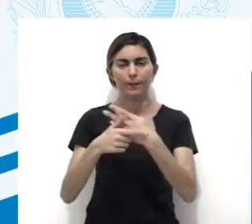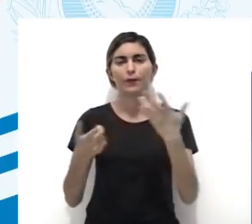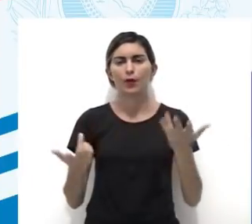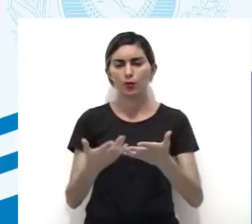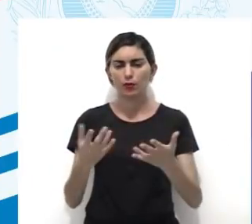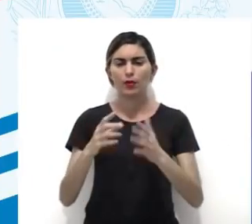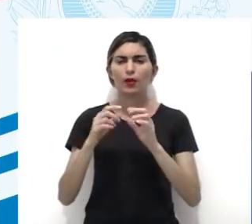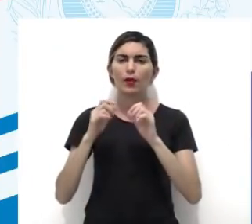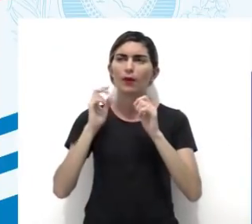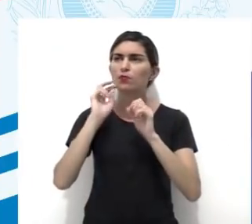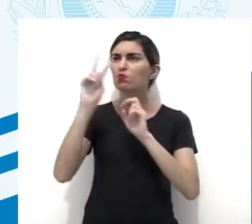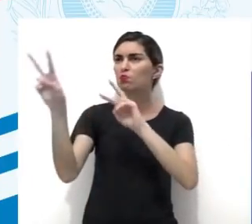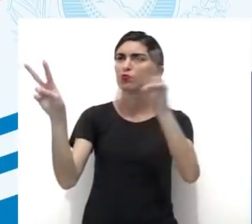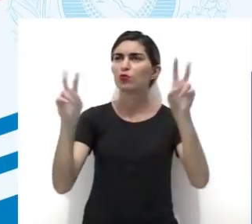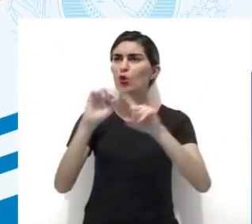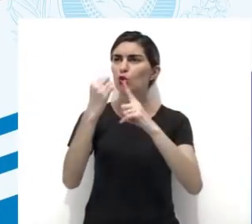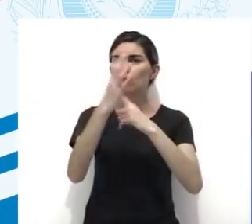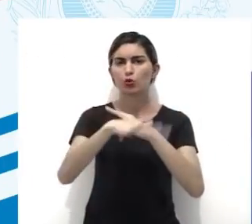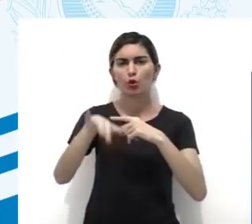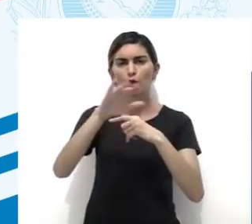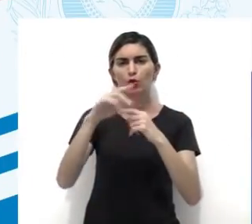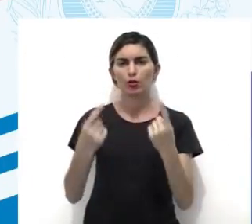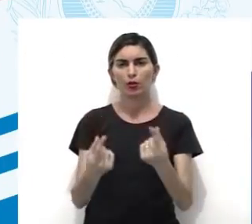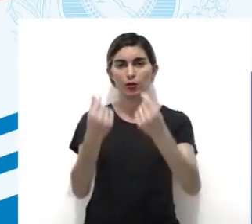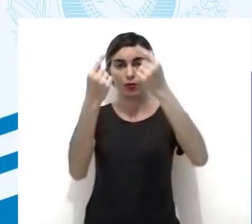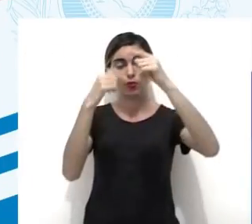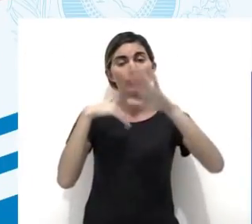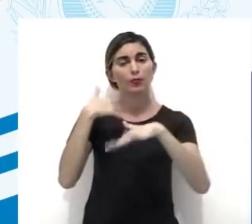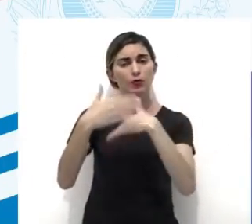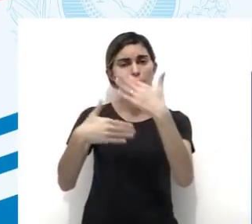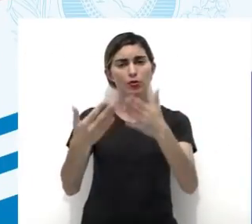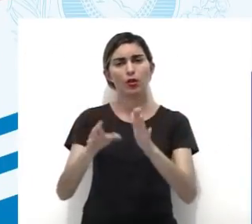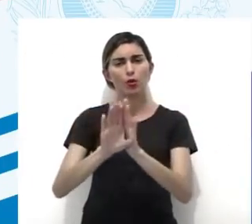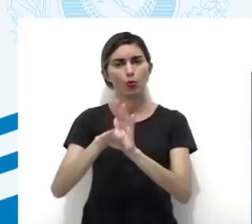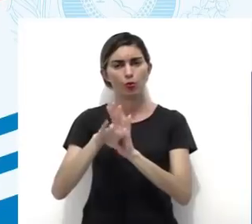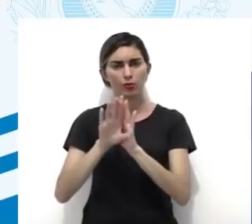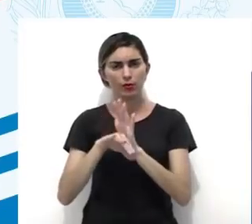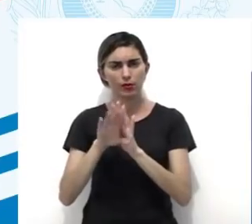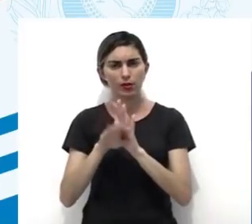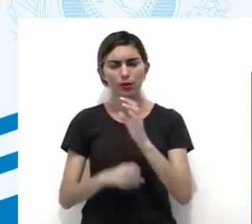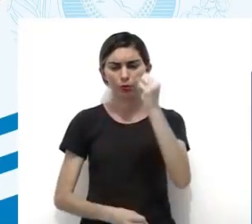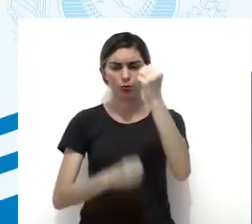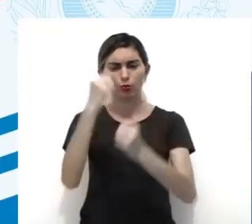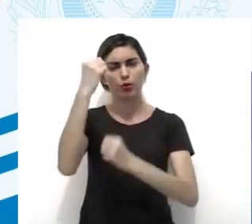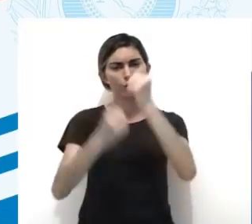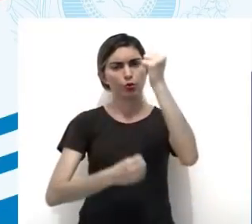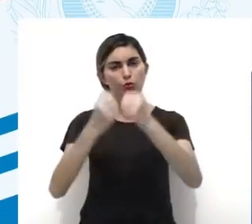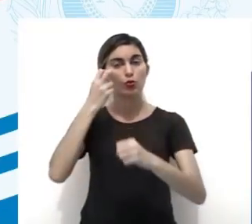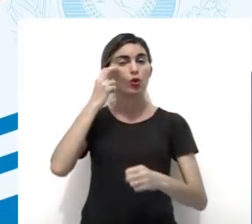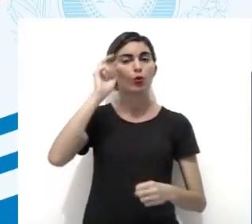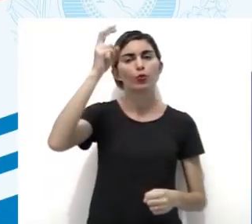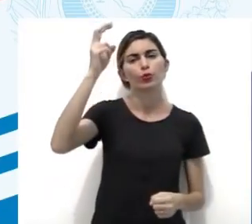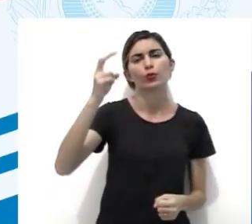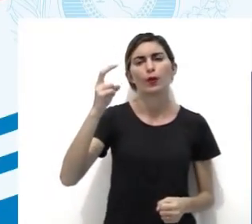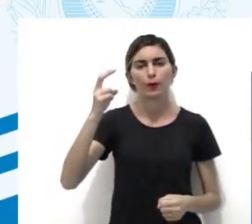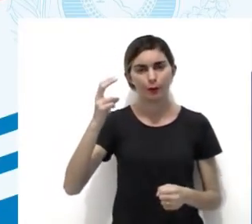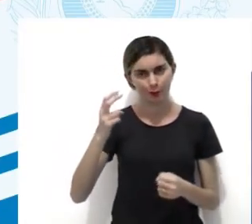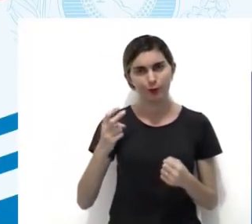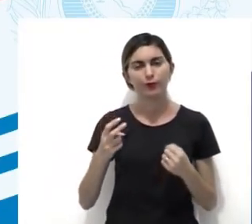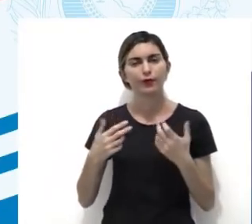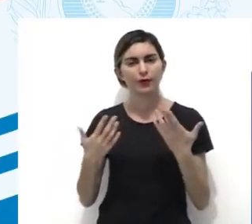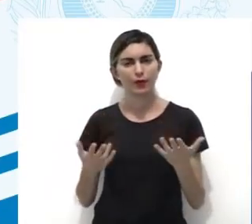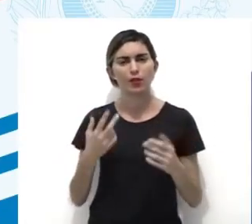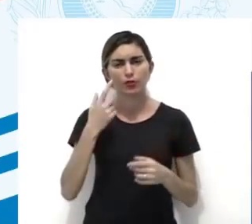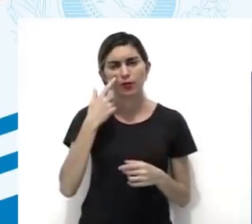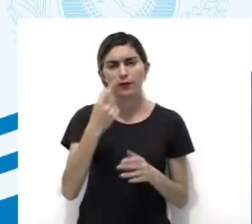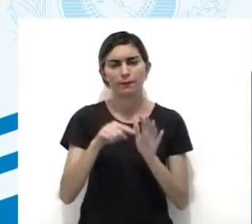no espaço socioeconômico. Isso daí vai gerar um conceito de indústria cultural, não é? A gente